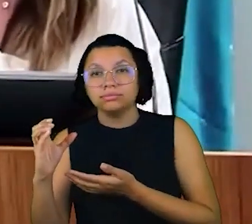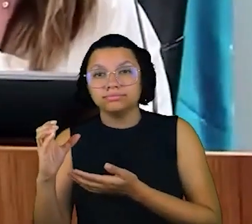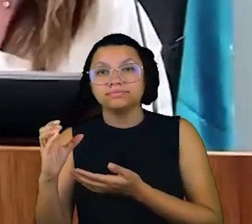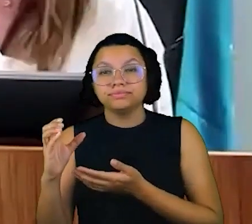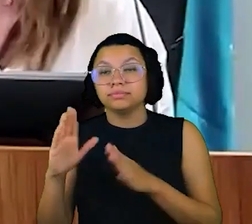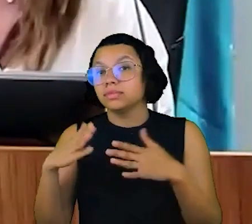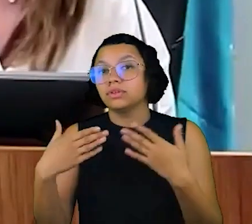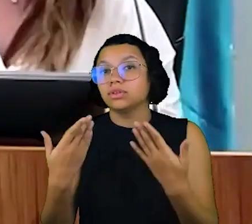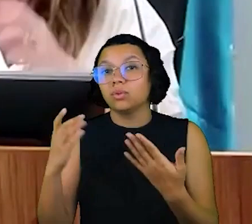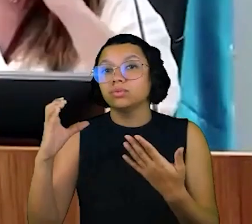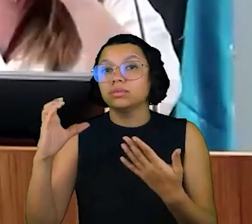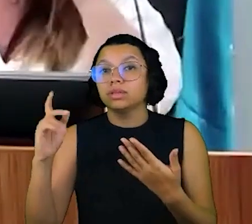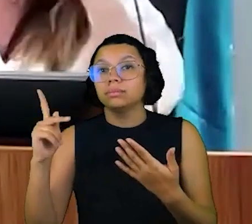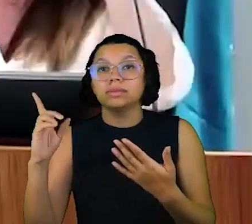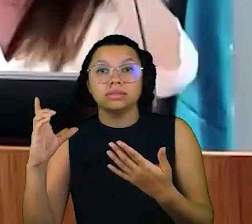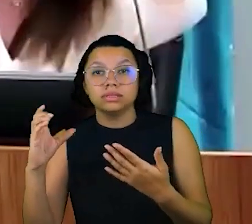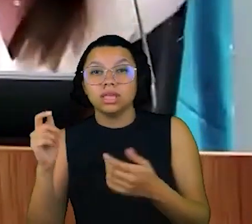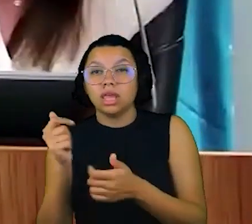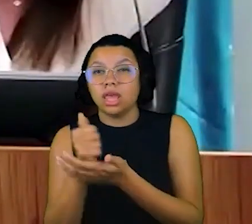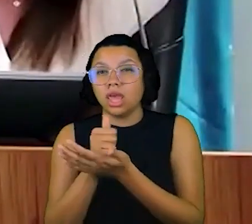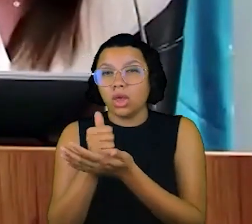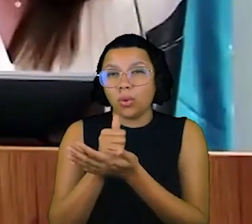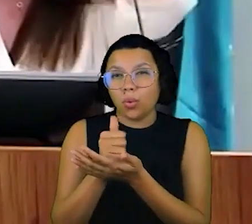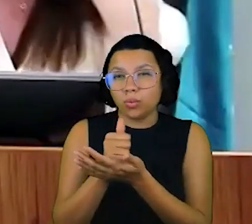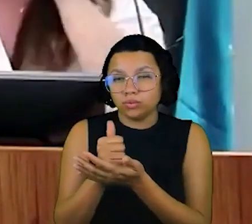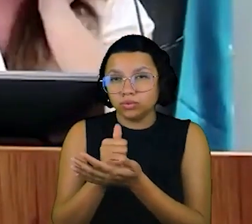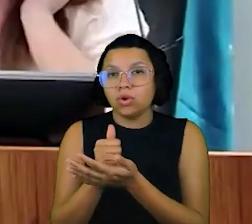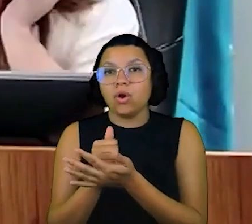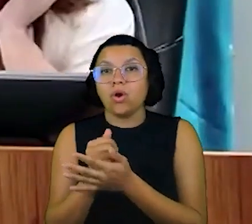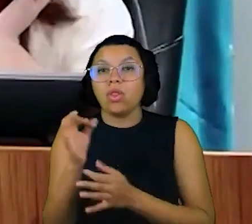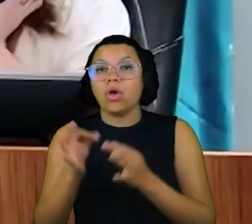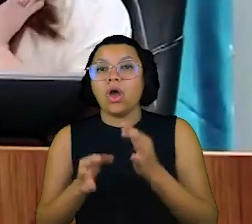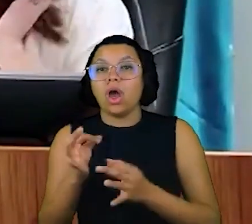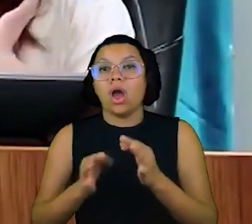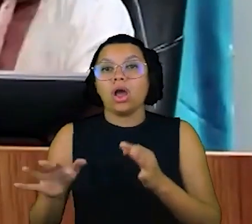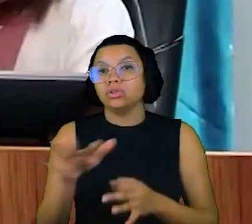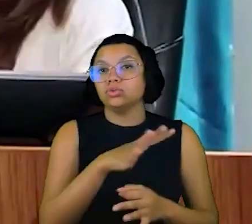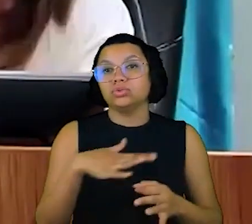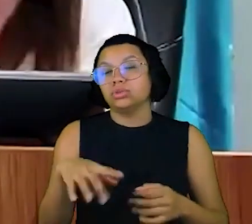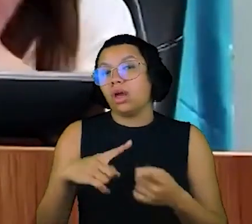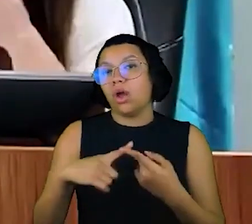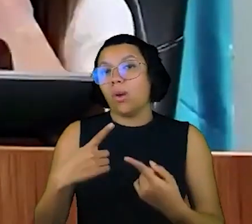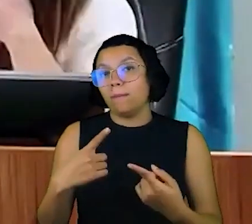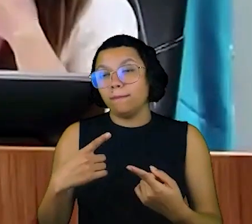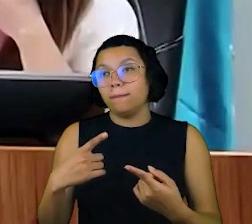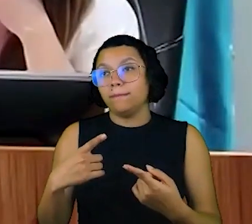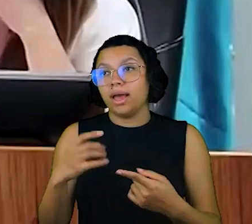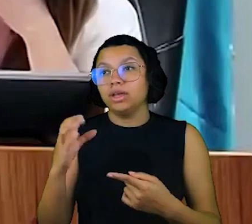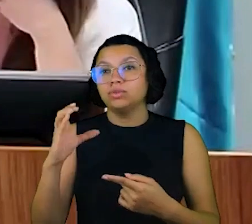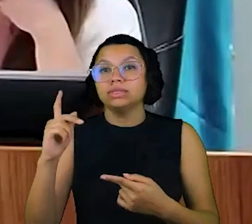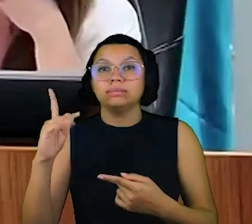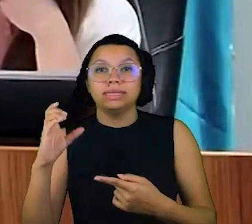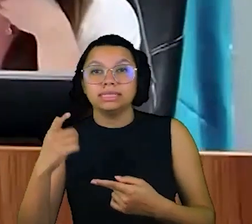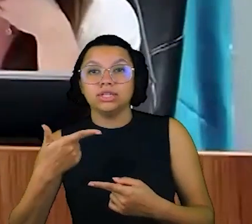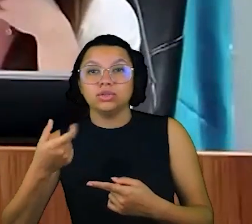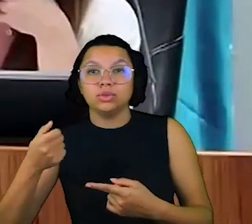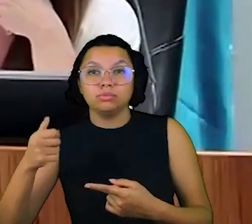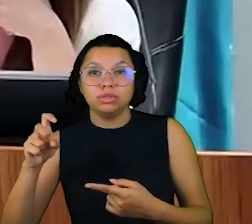do Código de Processo Civil. Então, o Código regula a jurisdição. Só que o Código de